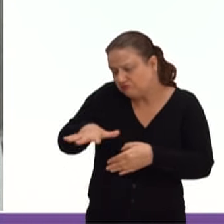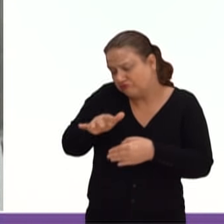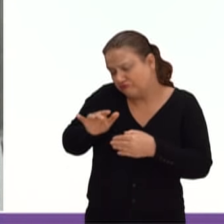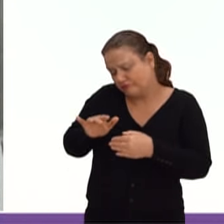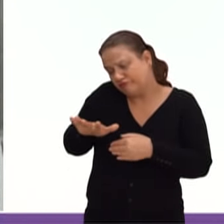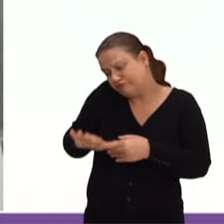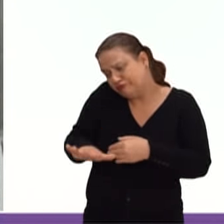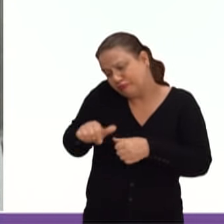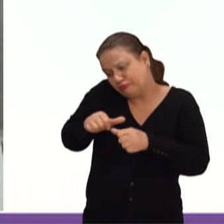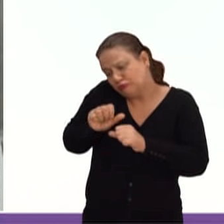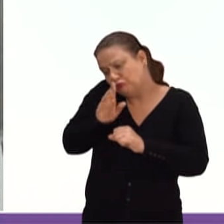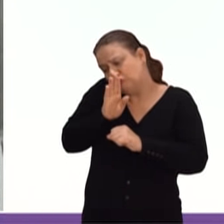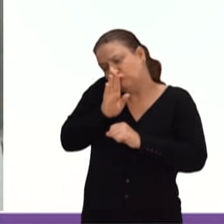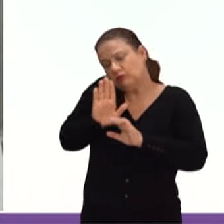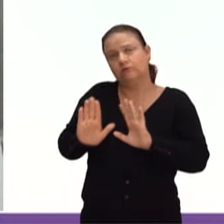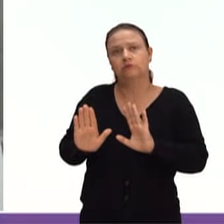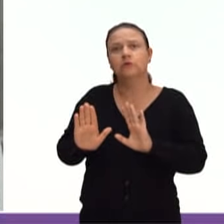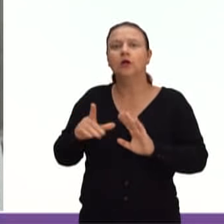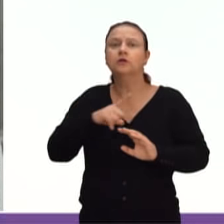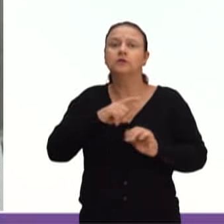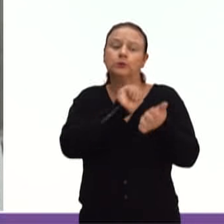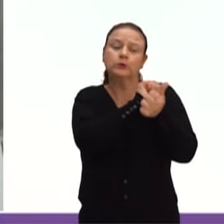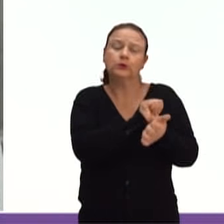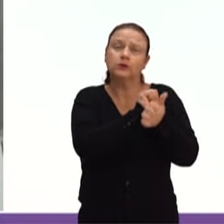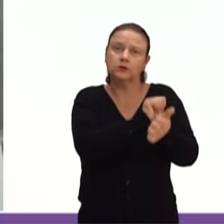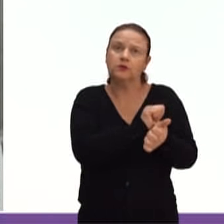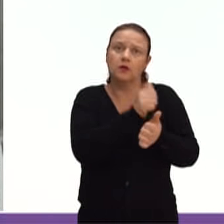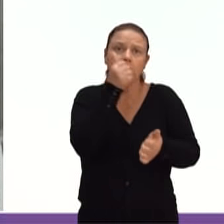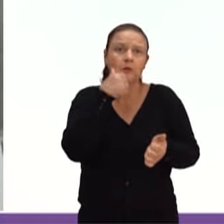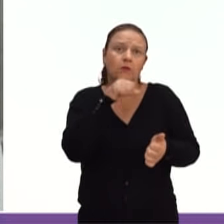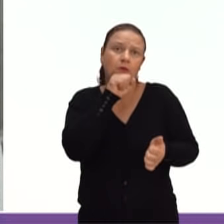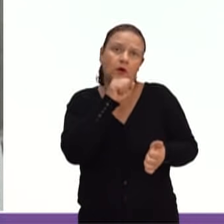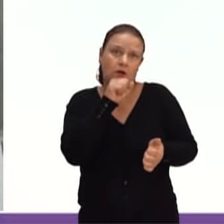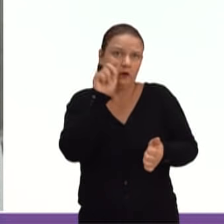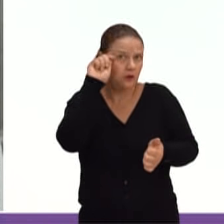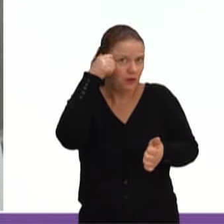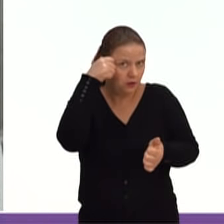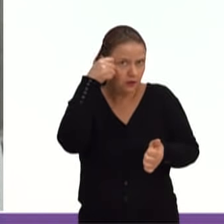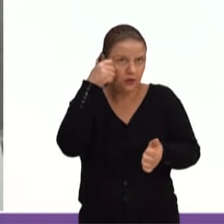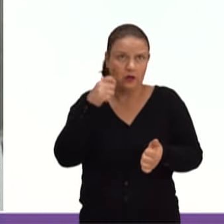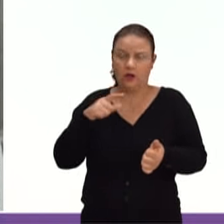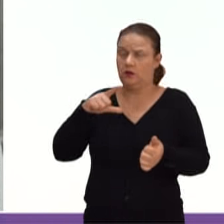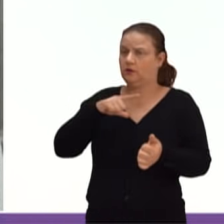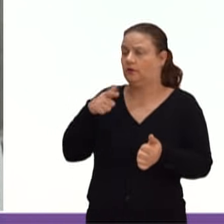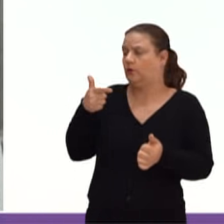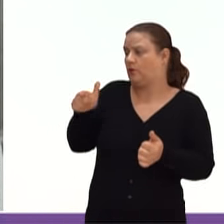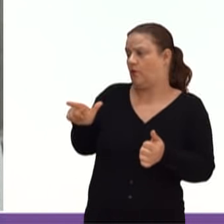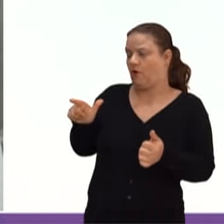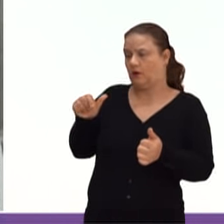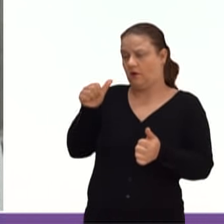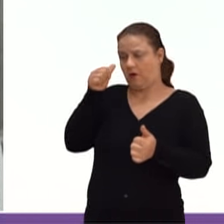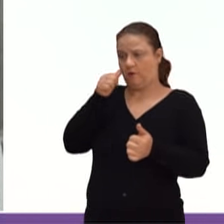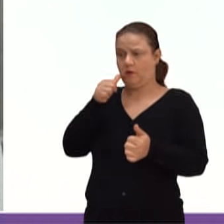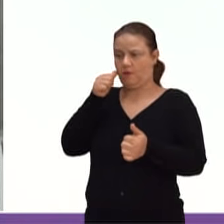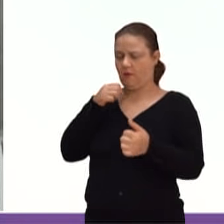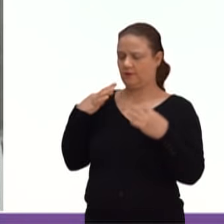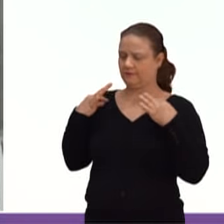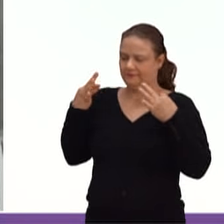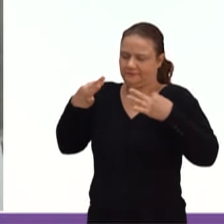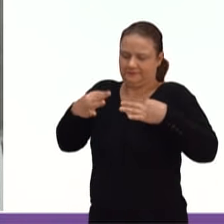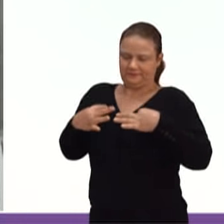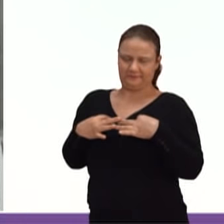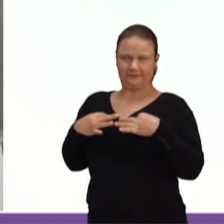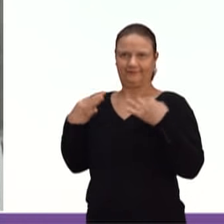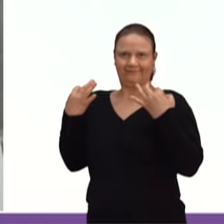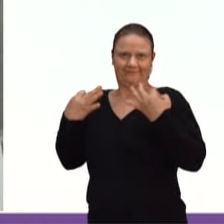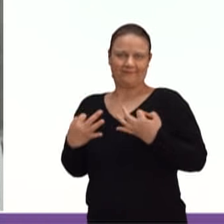dessa escrava aqui, dessa mãe preta, como ama de leite. Do lado, como a gente falou, você tem uma babá já bem melhor vestida,